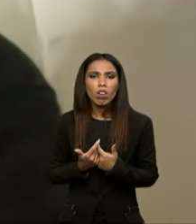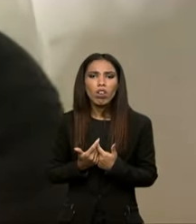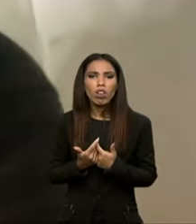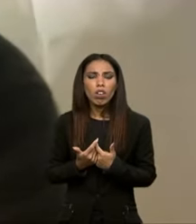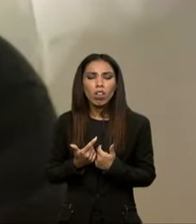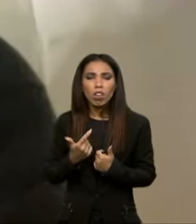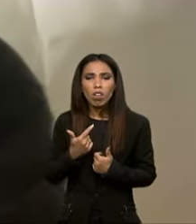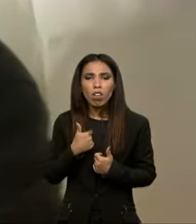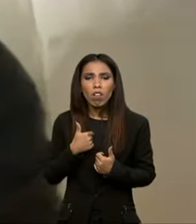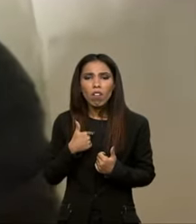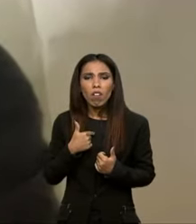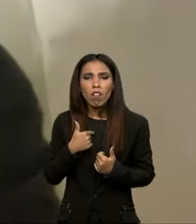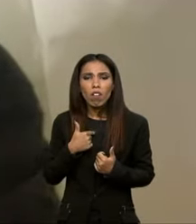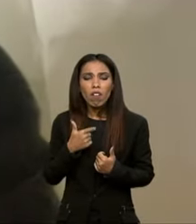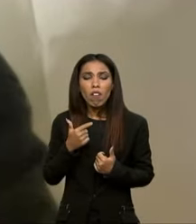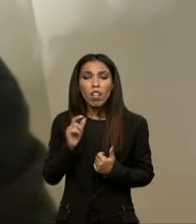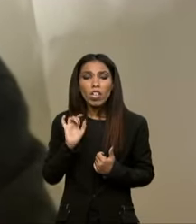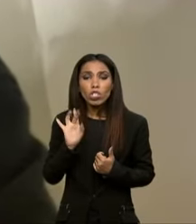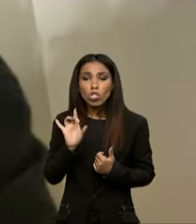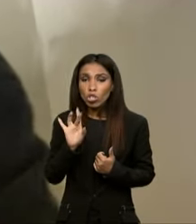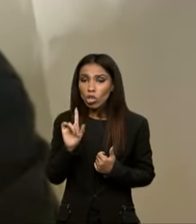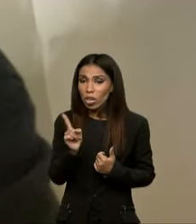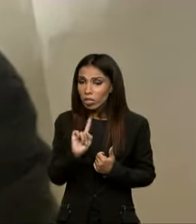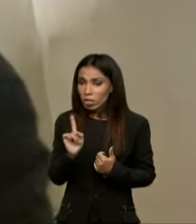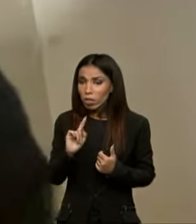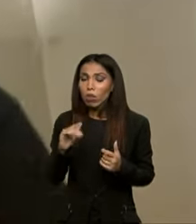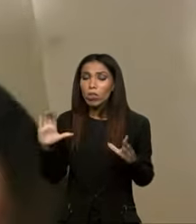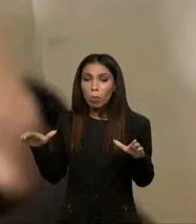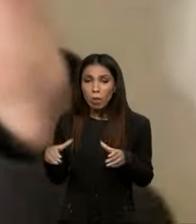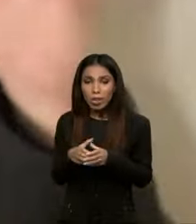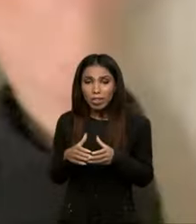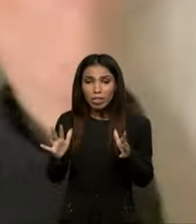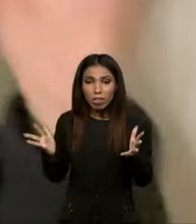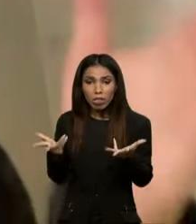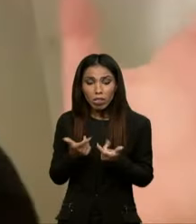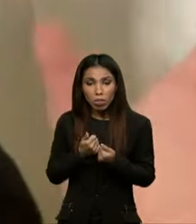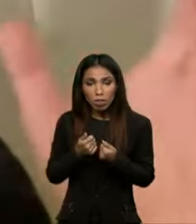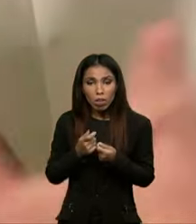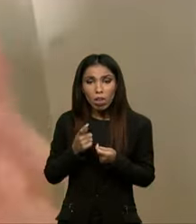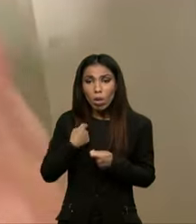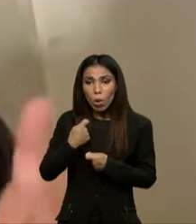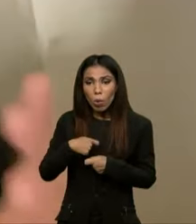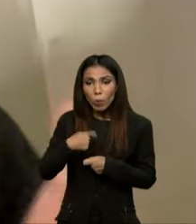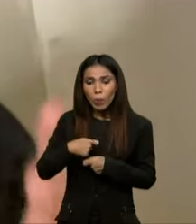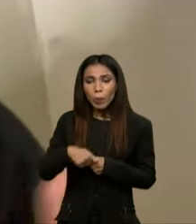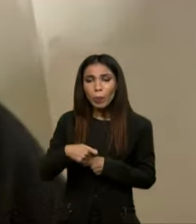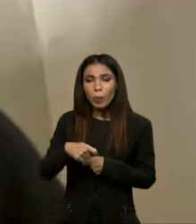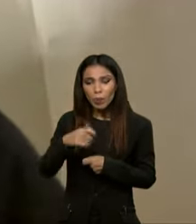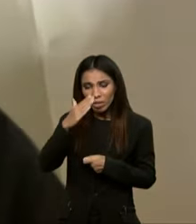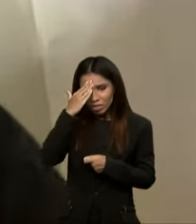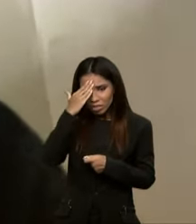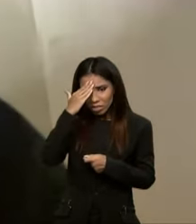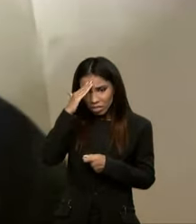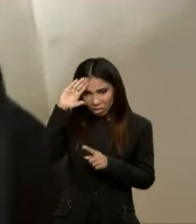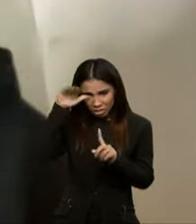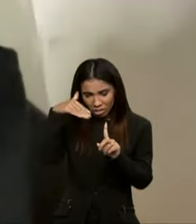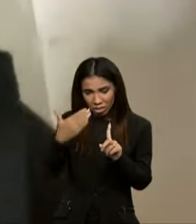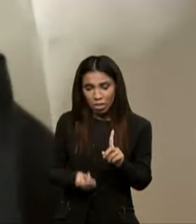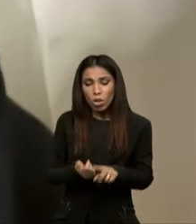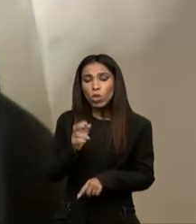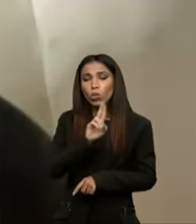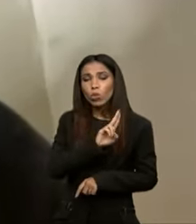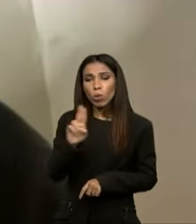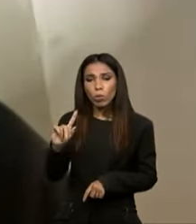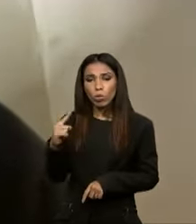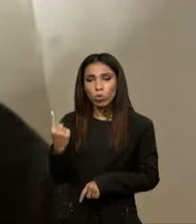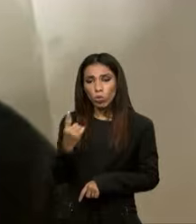E eu não estou fazendo isso sozinho, eu estou viajando com uma equipe incrível. E aí eu preciso tirar o chapéu, e não vou falar o nome de todo mundo, mas eu vou falar o nome de uma